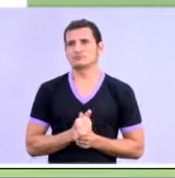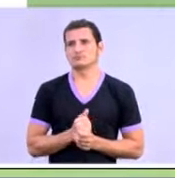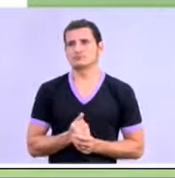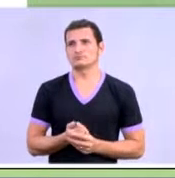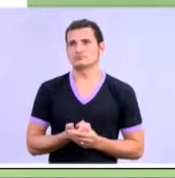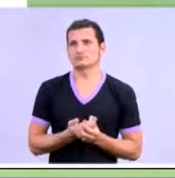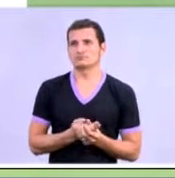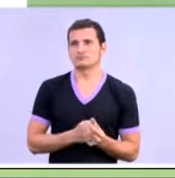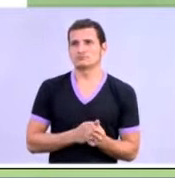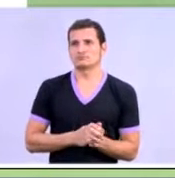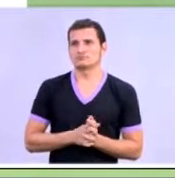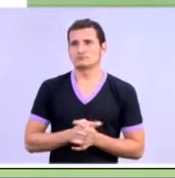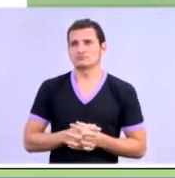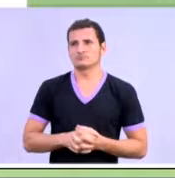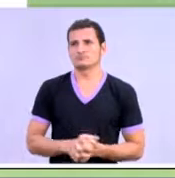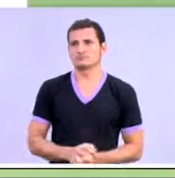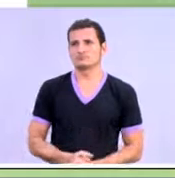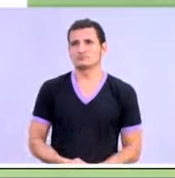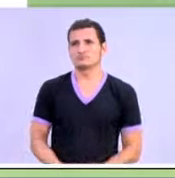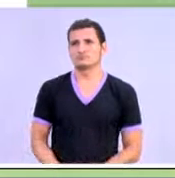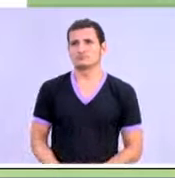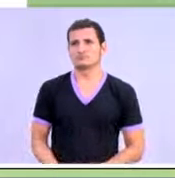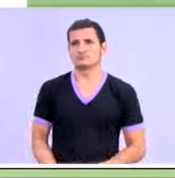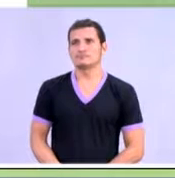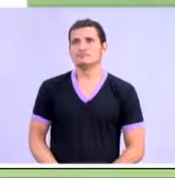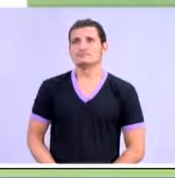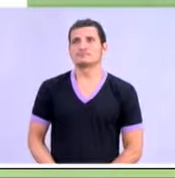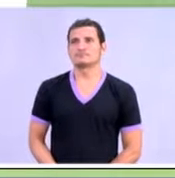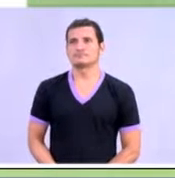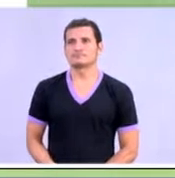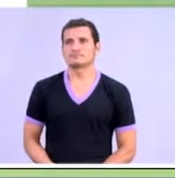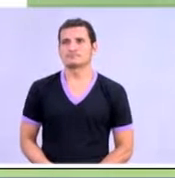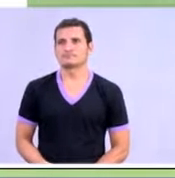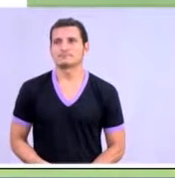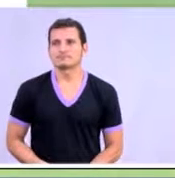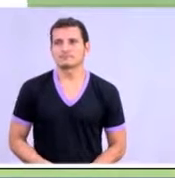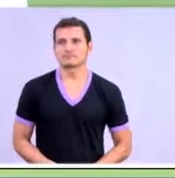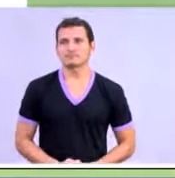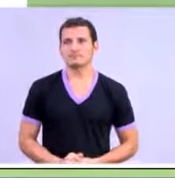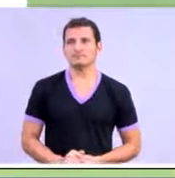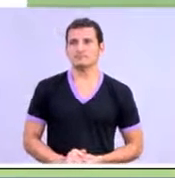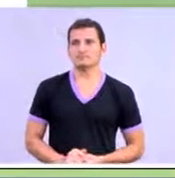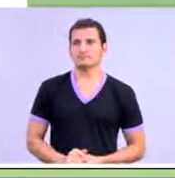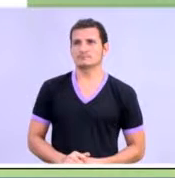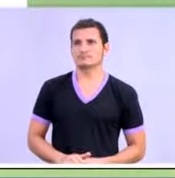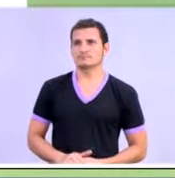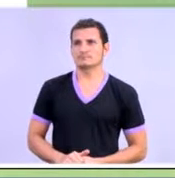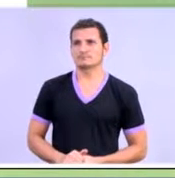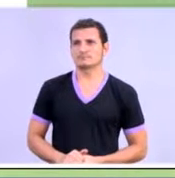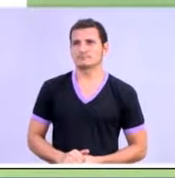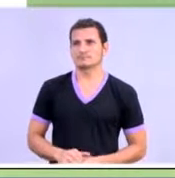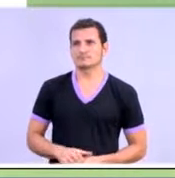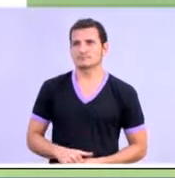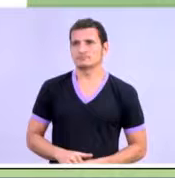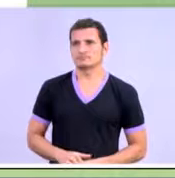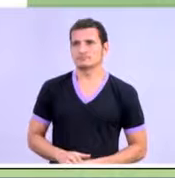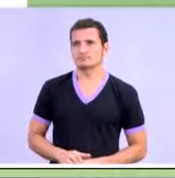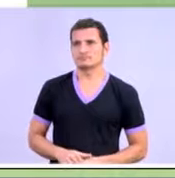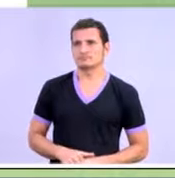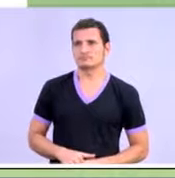caso eu não defini eu deixei ainda habilitado o set, mas vamos definir o saldo